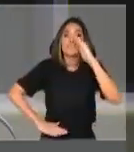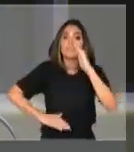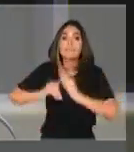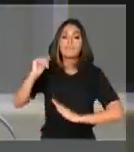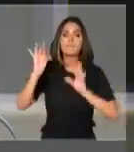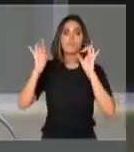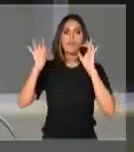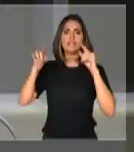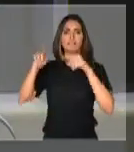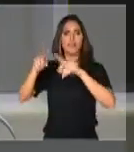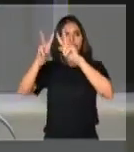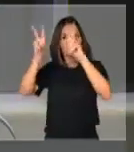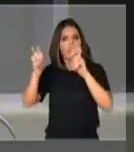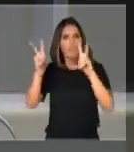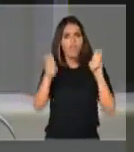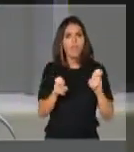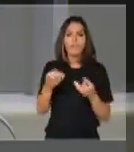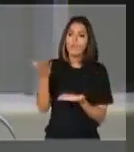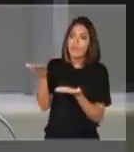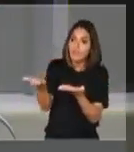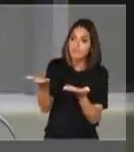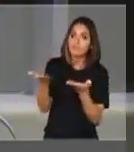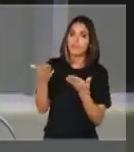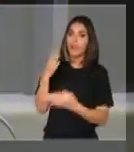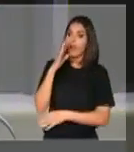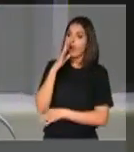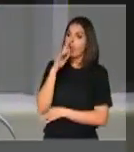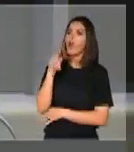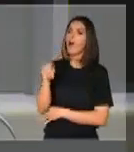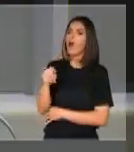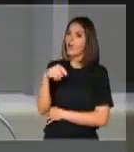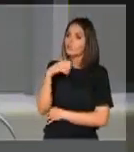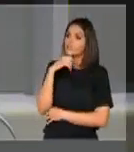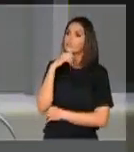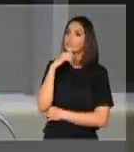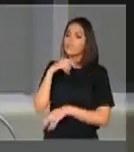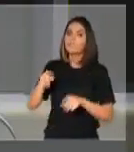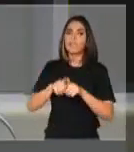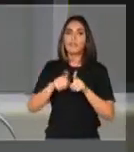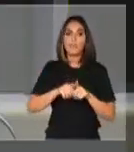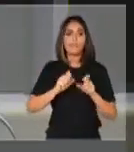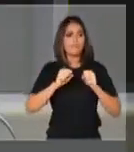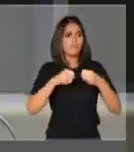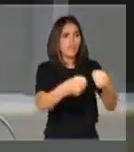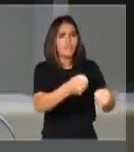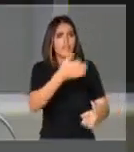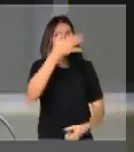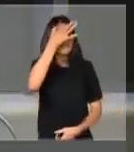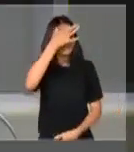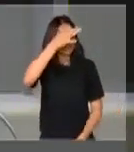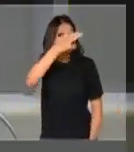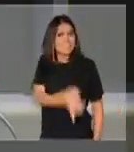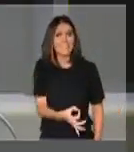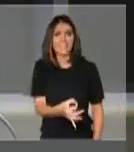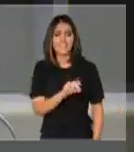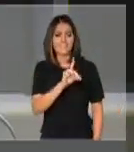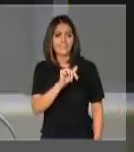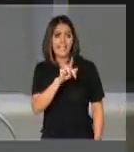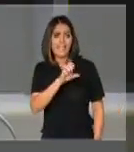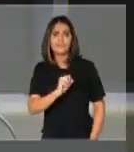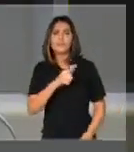é preciso defender com convicção e com dados, parar com discurso